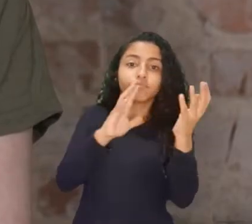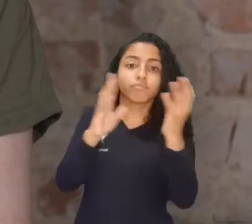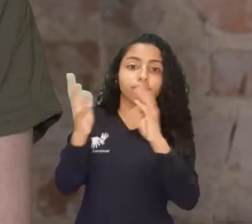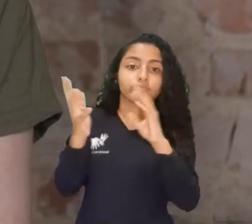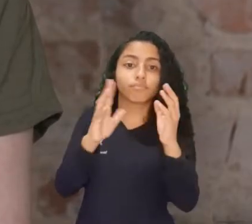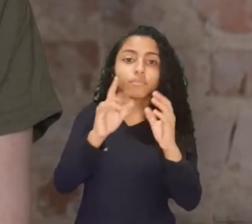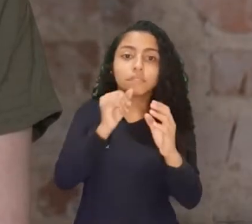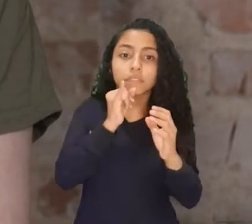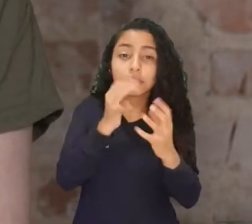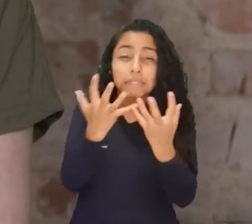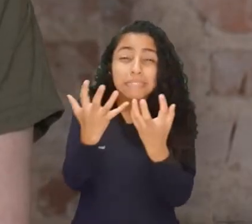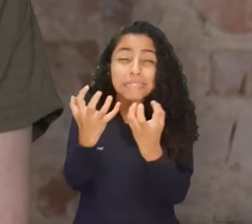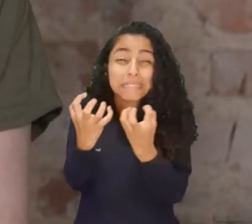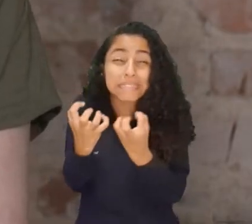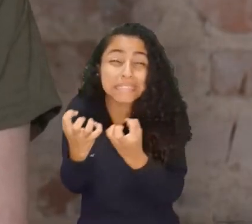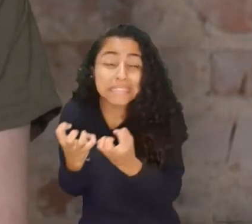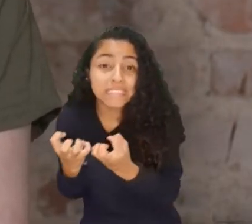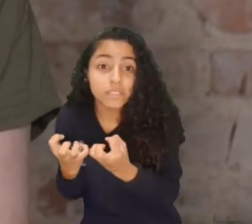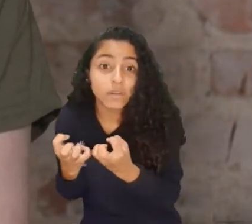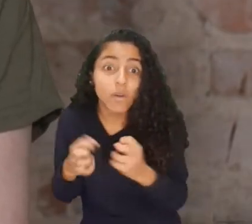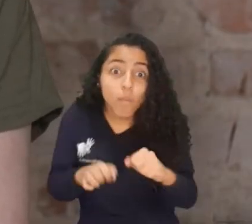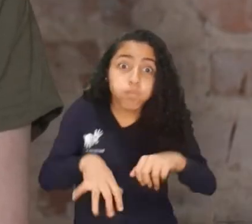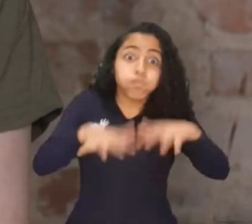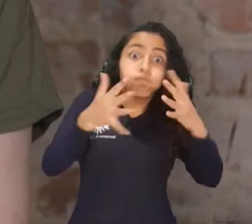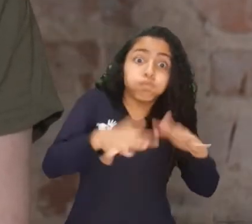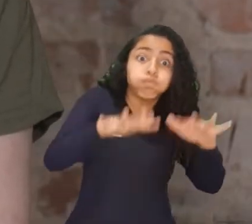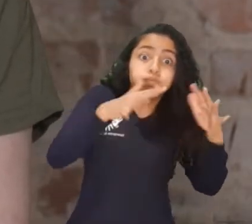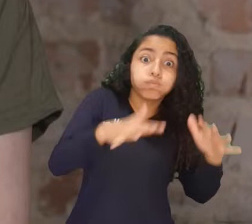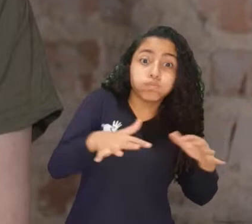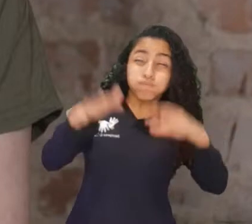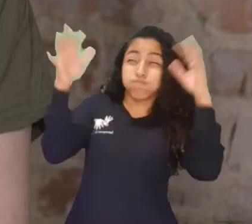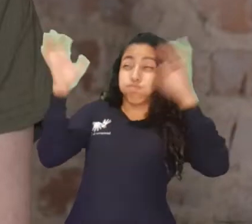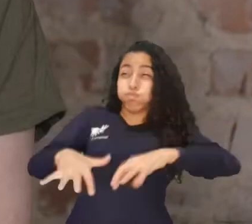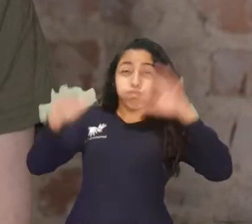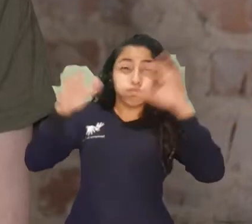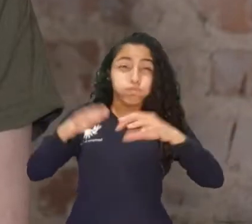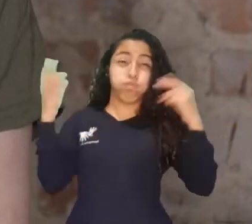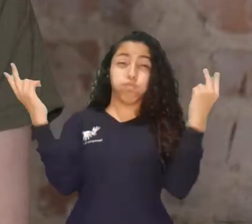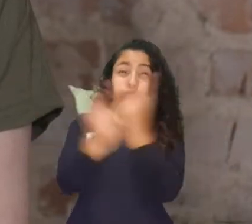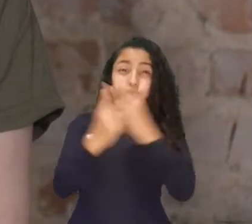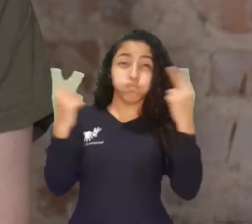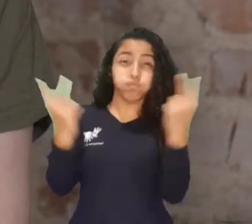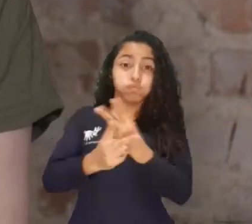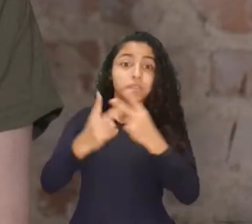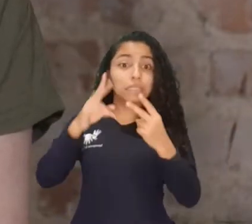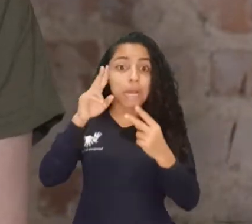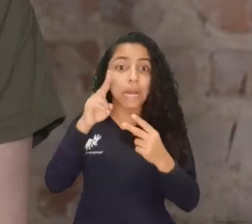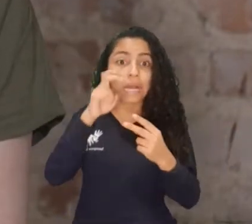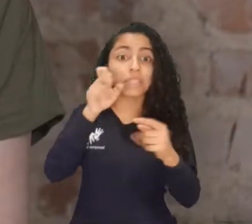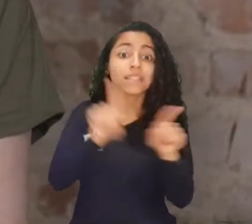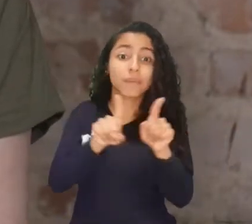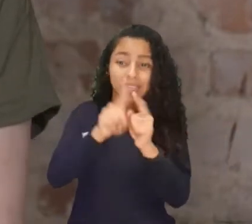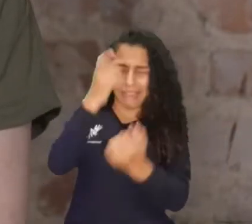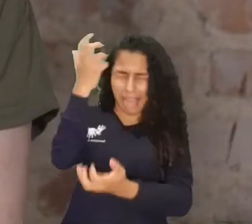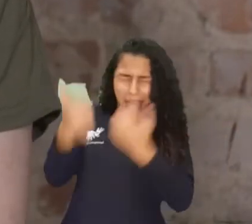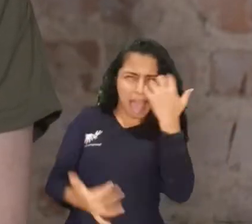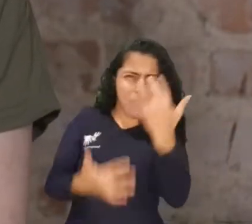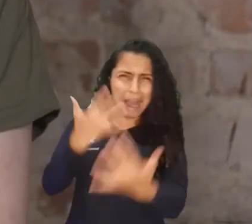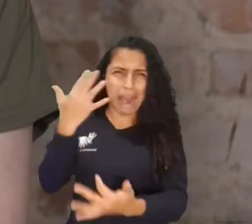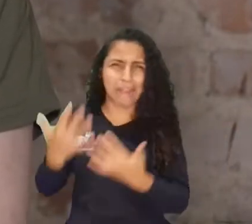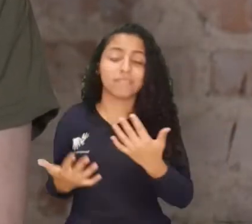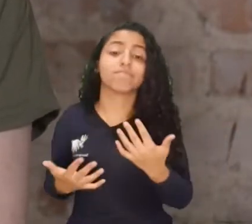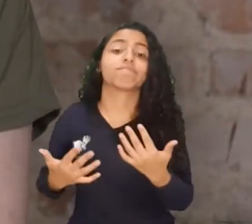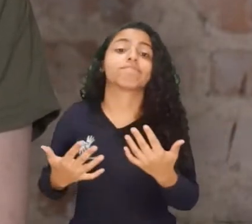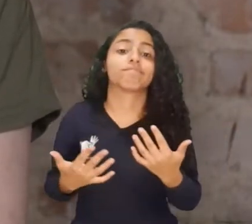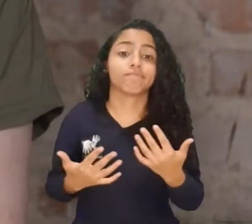secas, inundações, tormentas, tempestades, furacões e incêndios. Todos esses componentes da